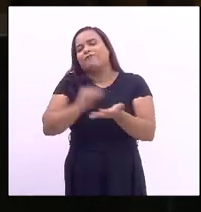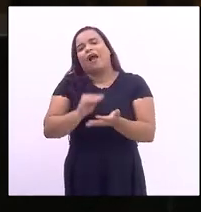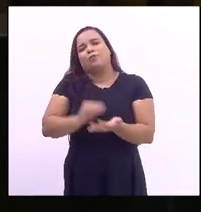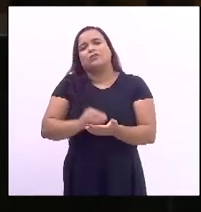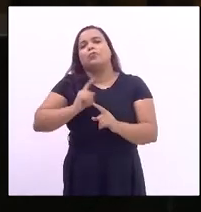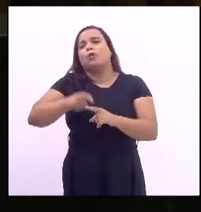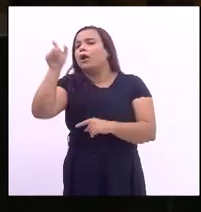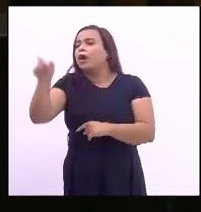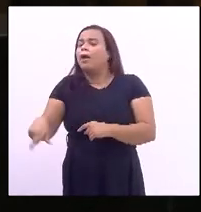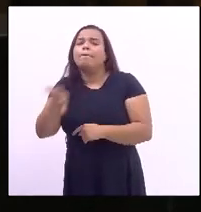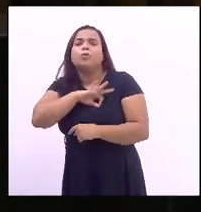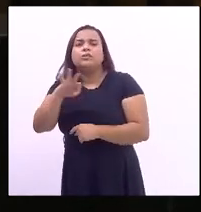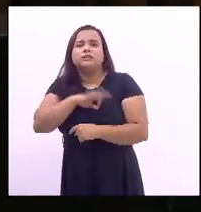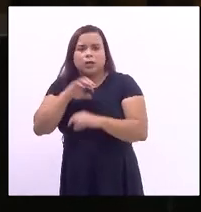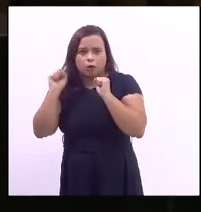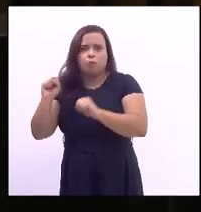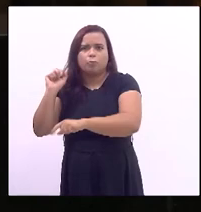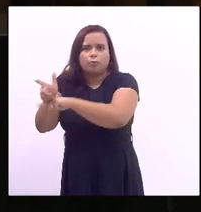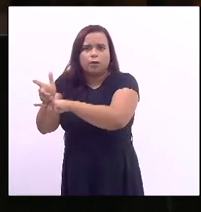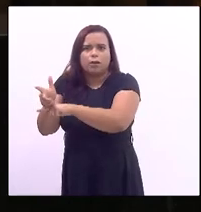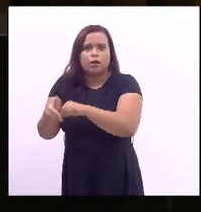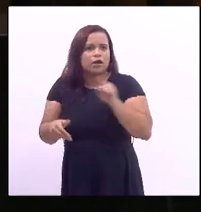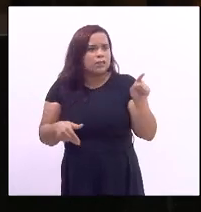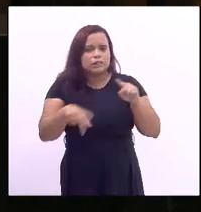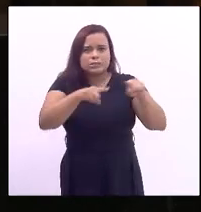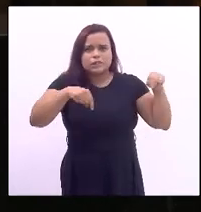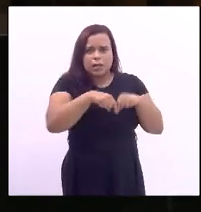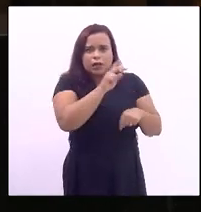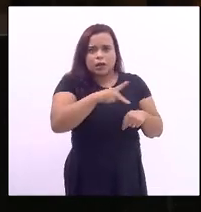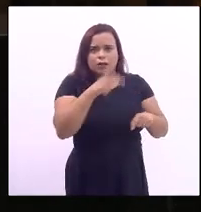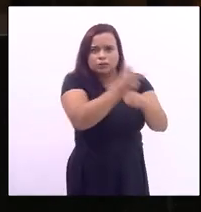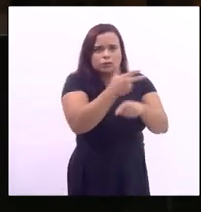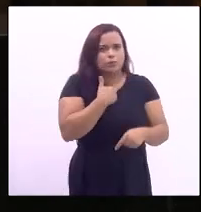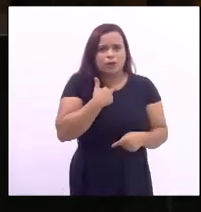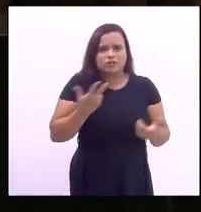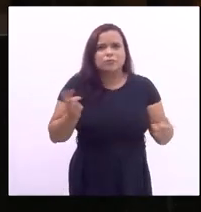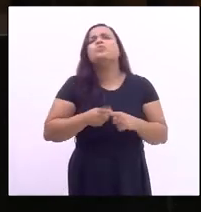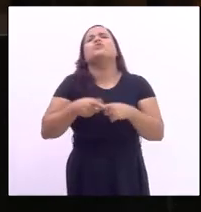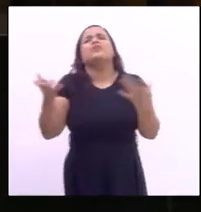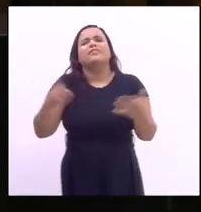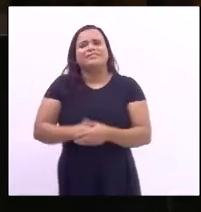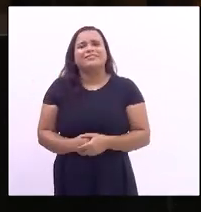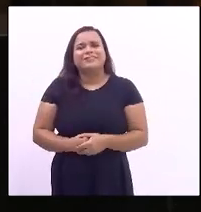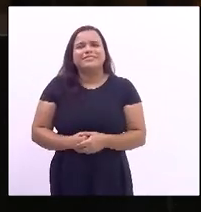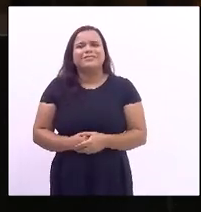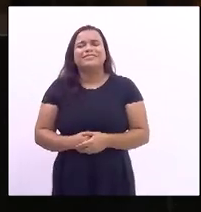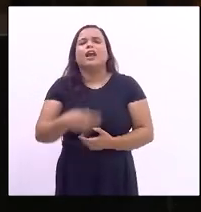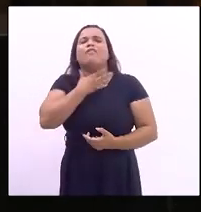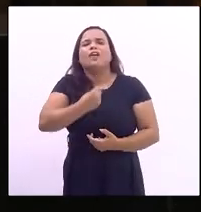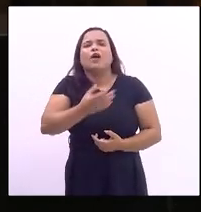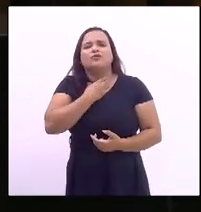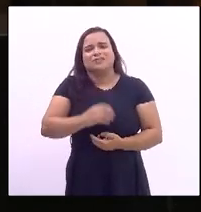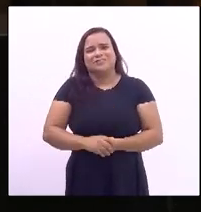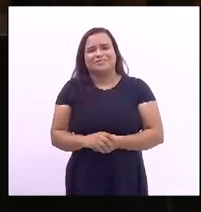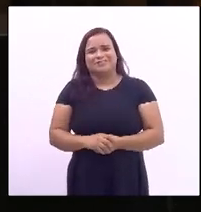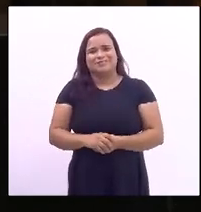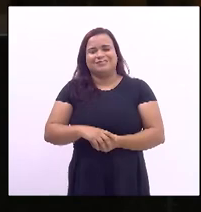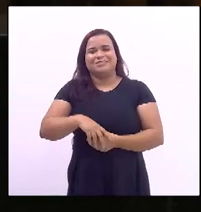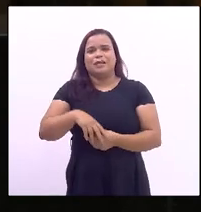porque em sala de aula não pode E mais uma vez e pouco hipocrisia